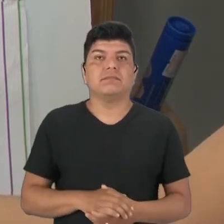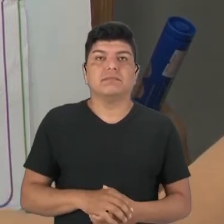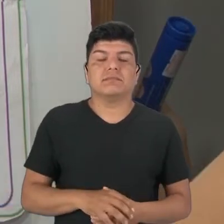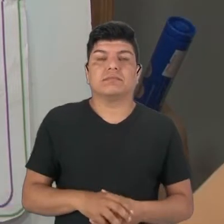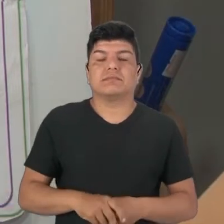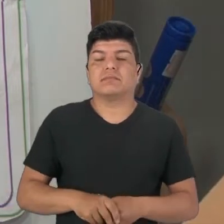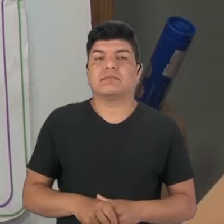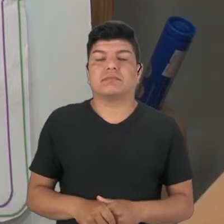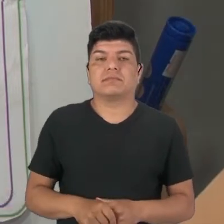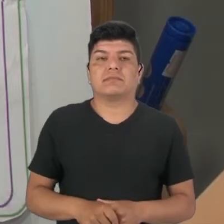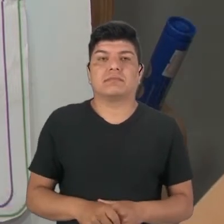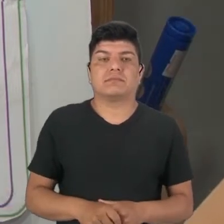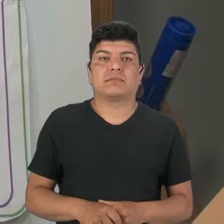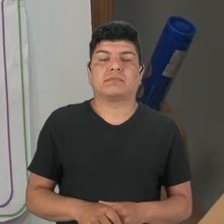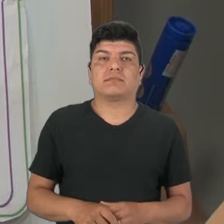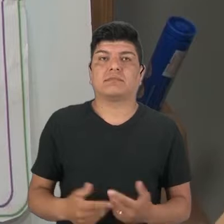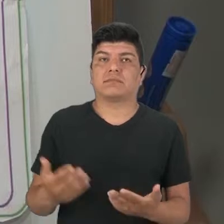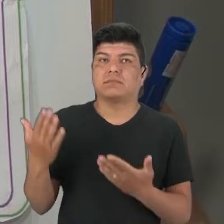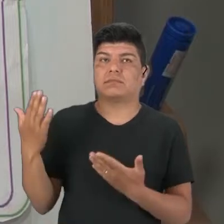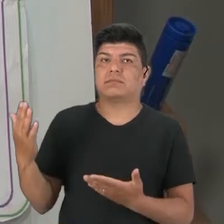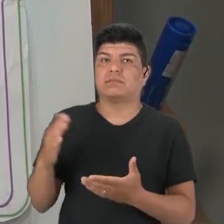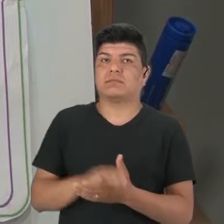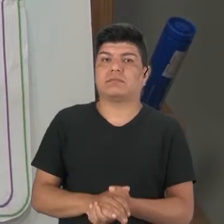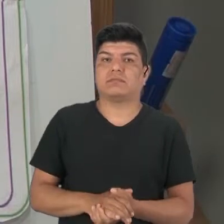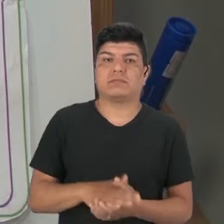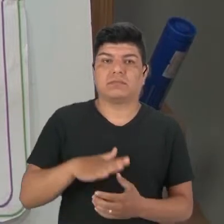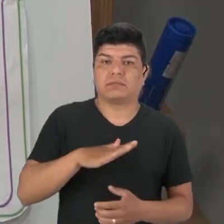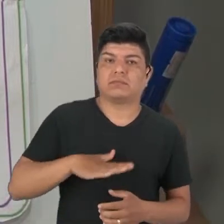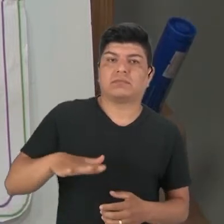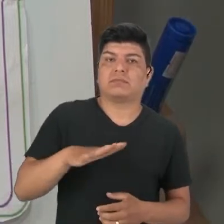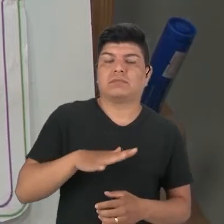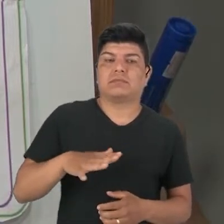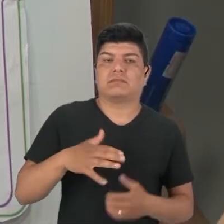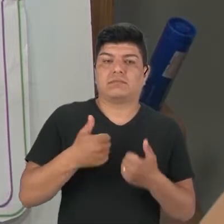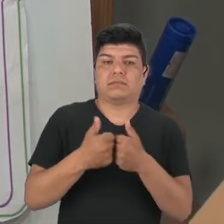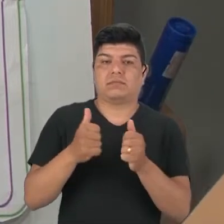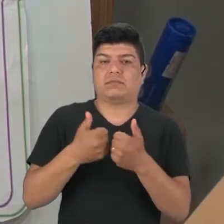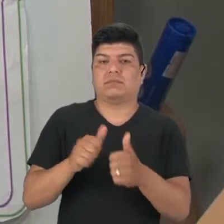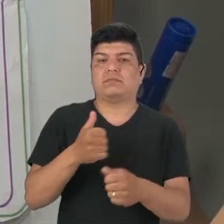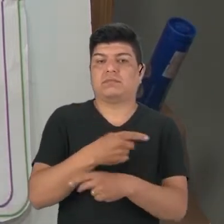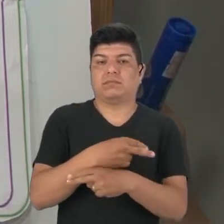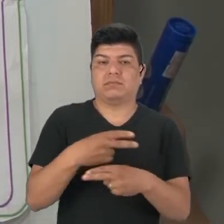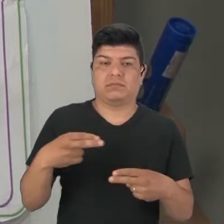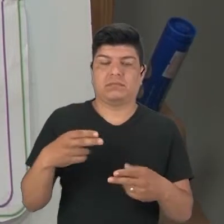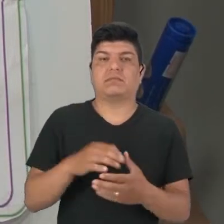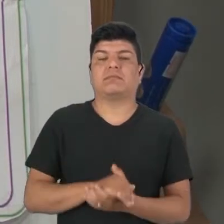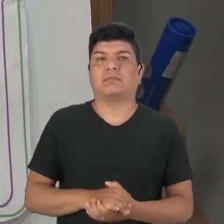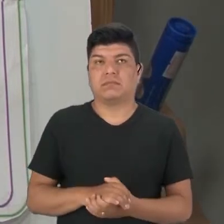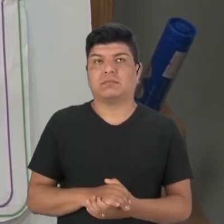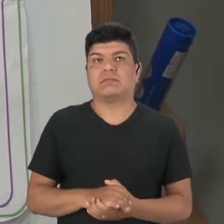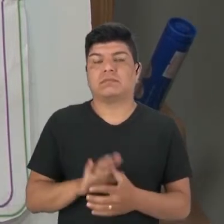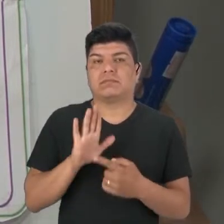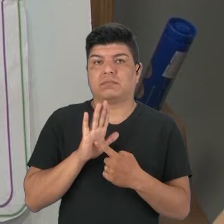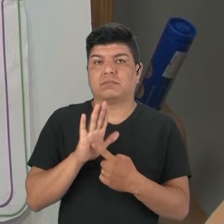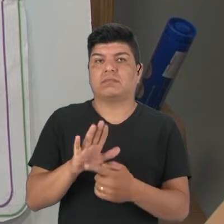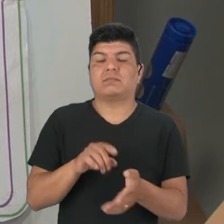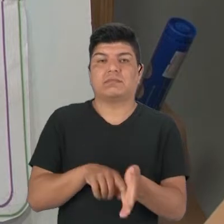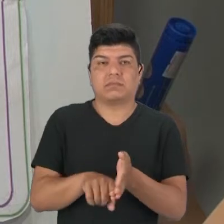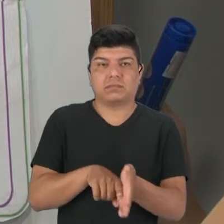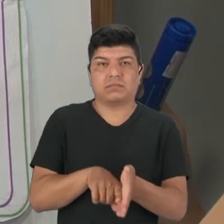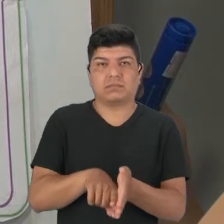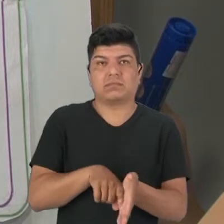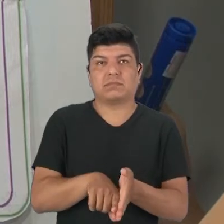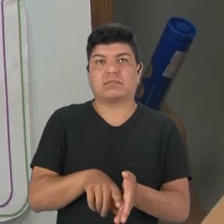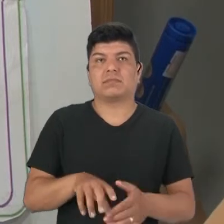tá? E aí tem aqui abaixo o transporte, né, citados na